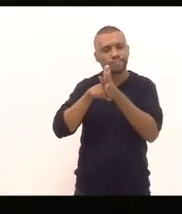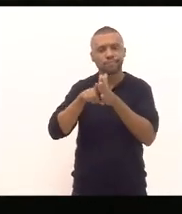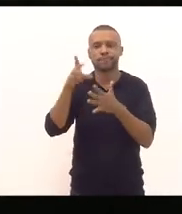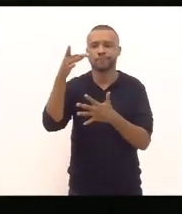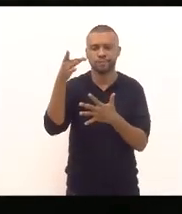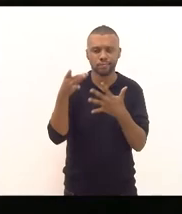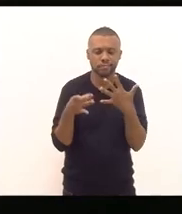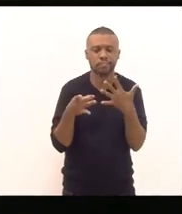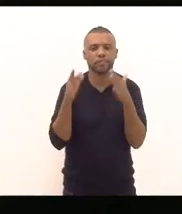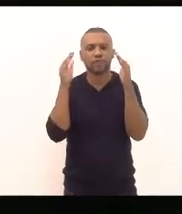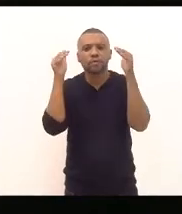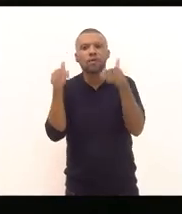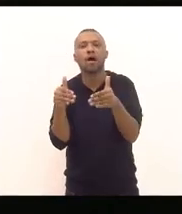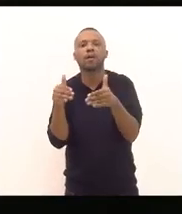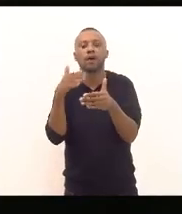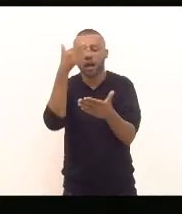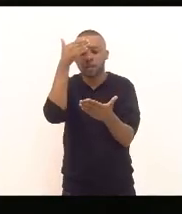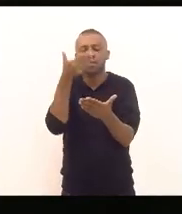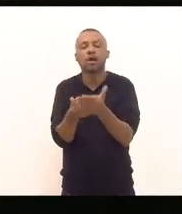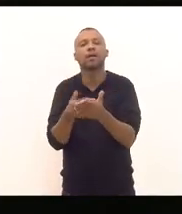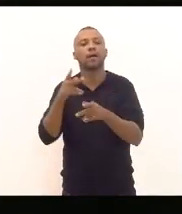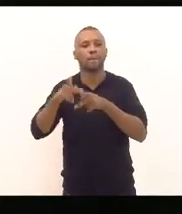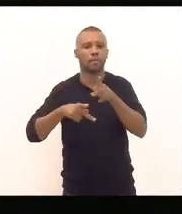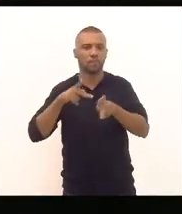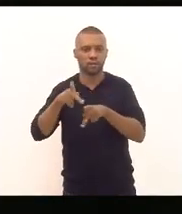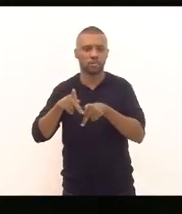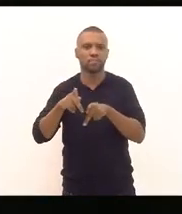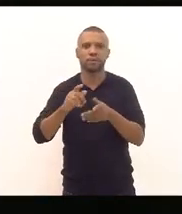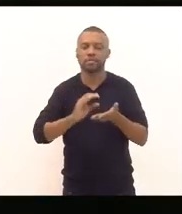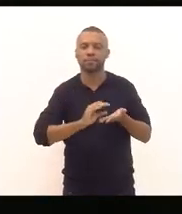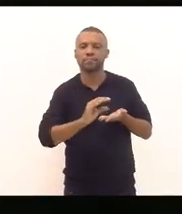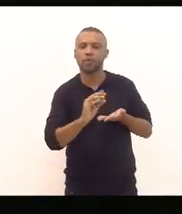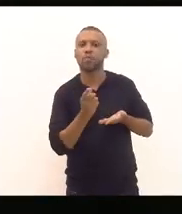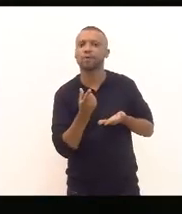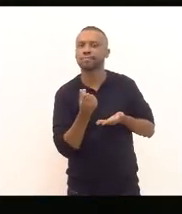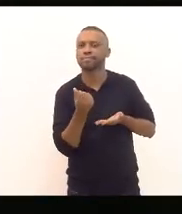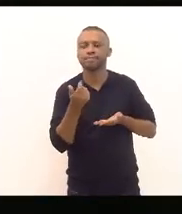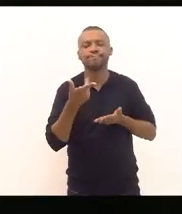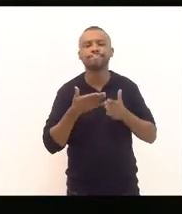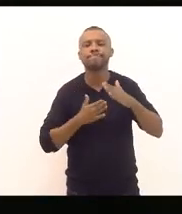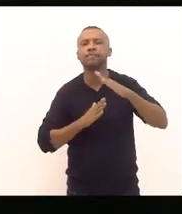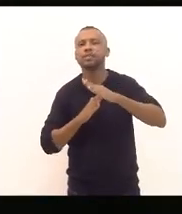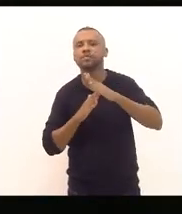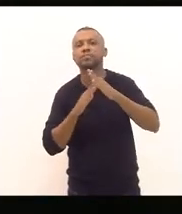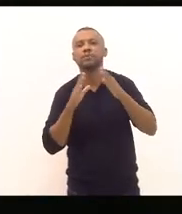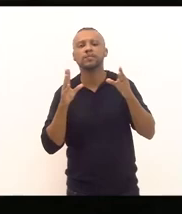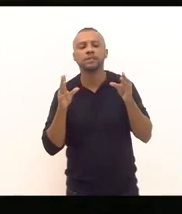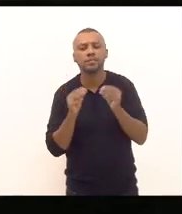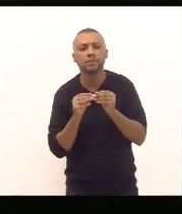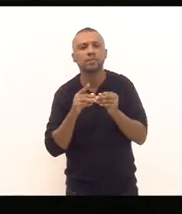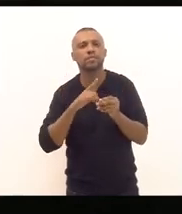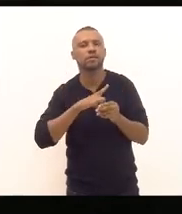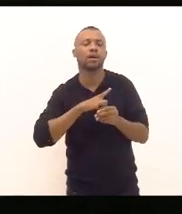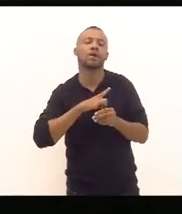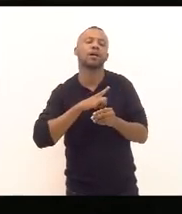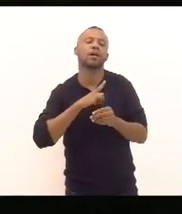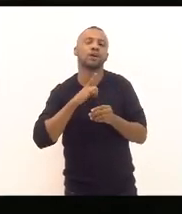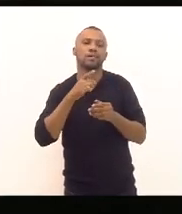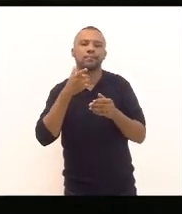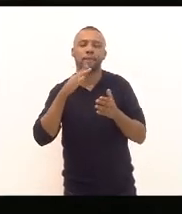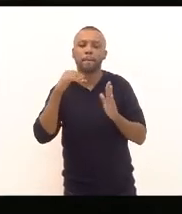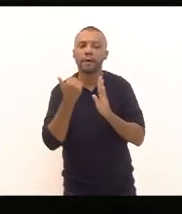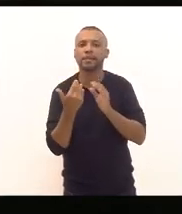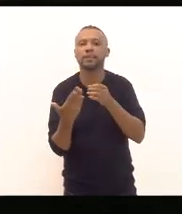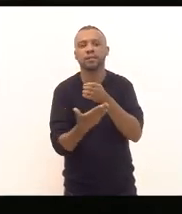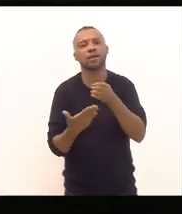sobre esse tema achamos que a população tem que pagar o valor sim mas um valor mínimo a a definição de uma lei dizer